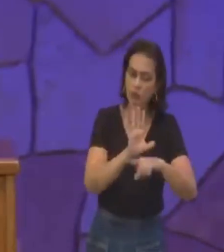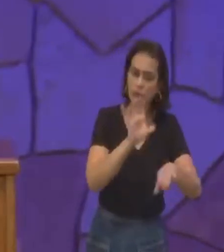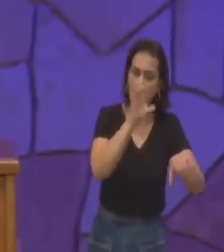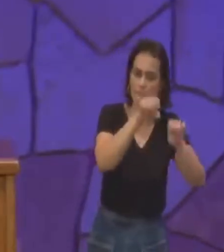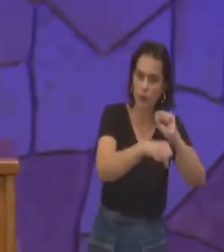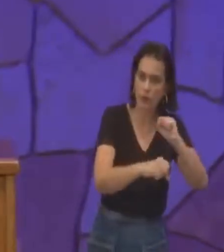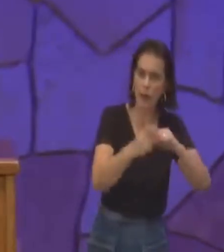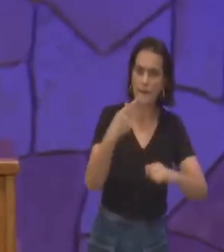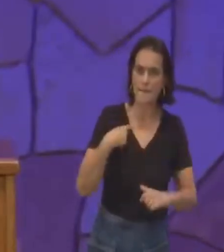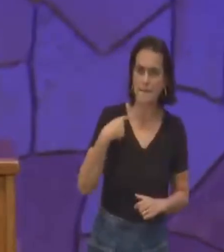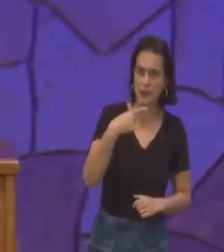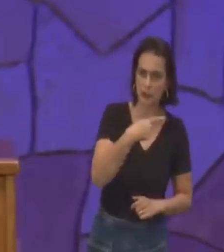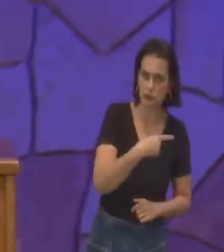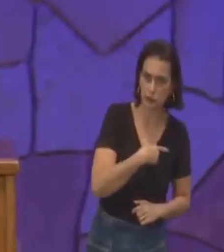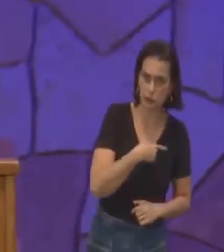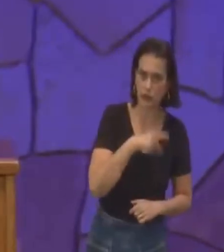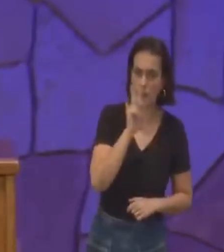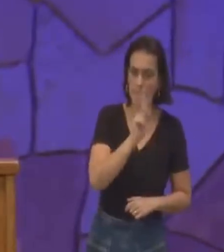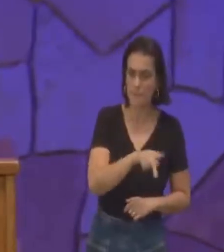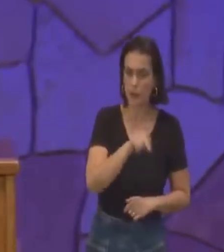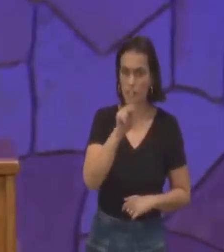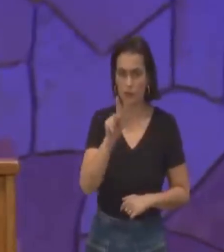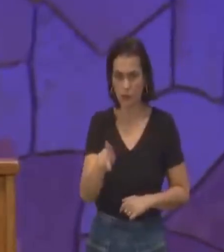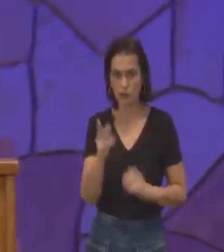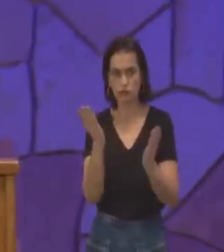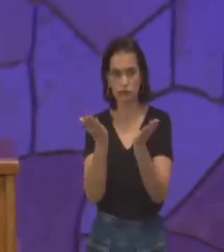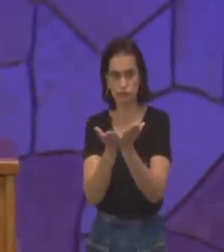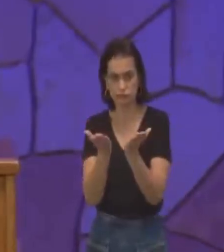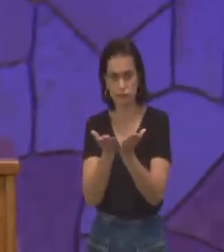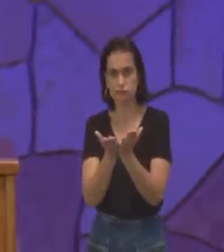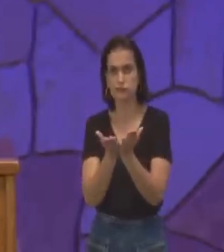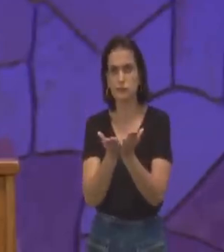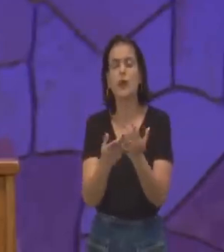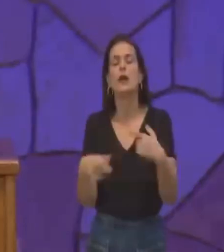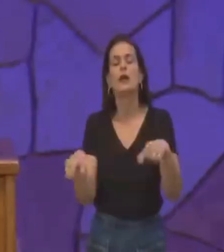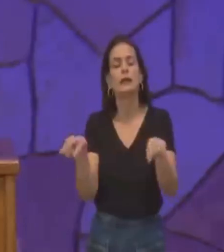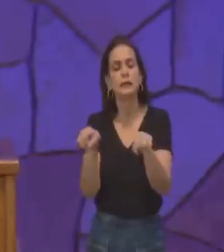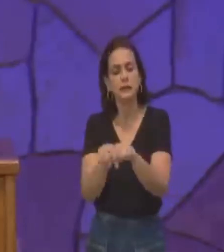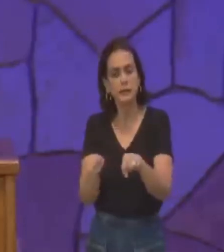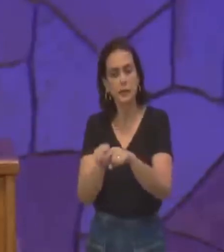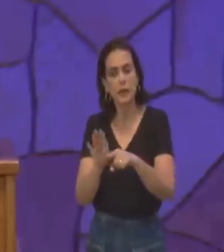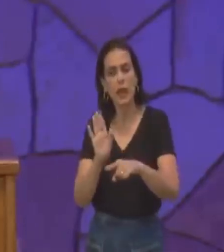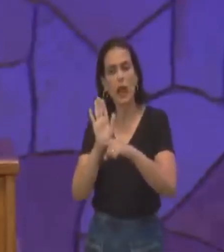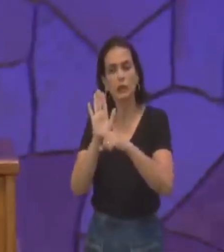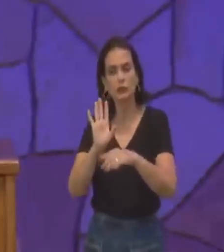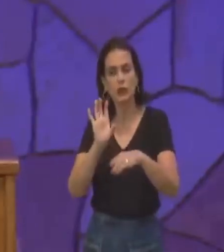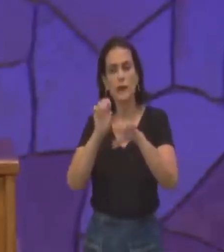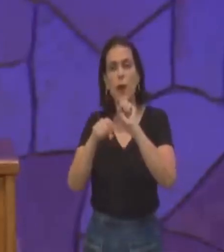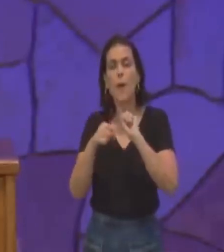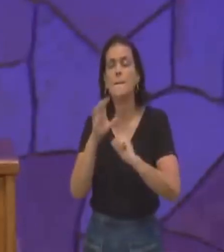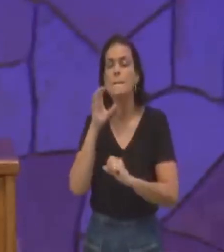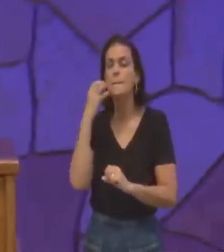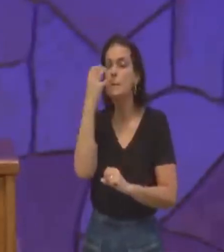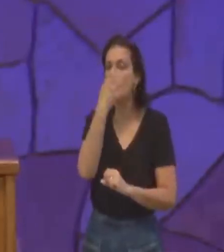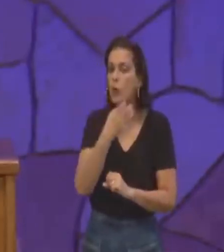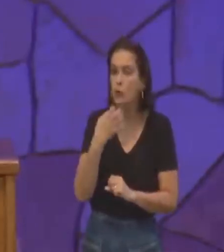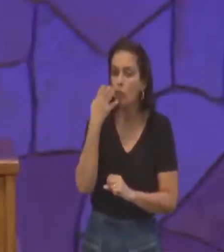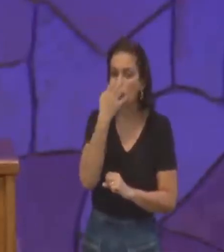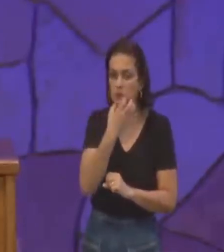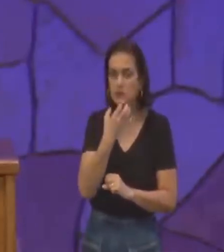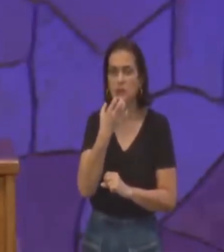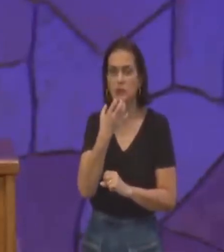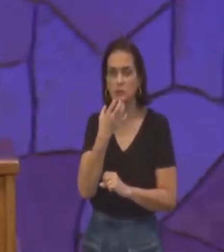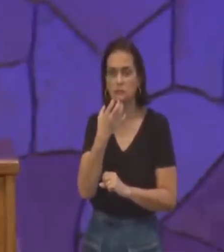missionários, educadores cristãos. Ela também serve para a formação em música e